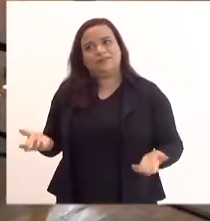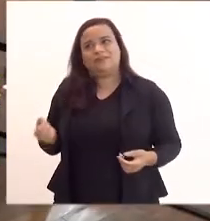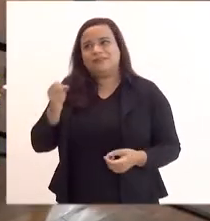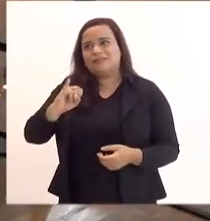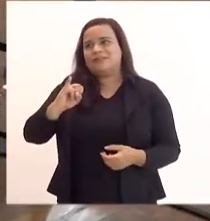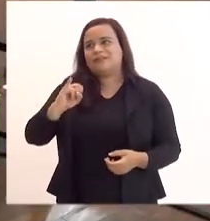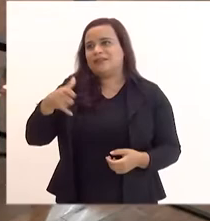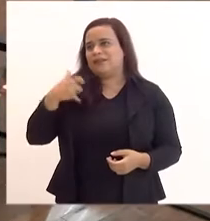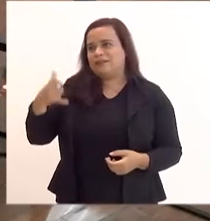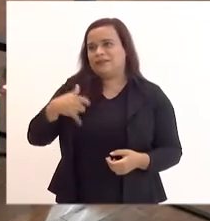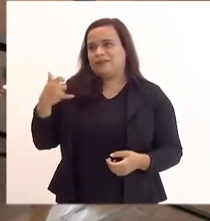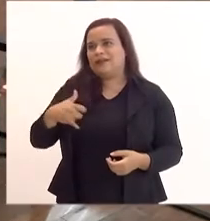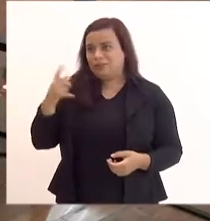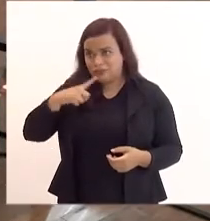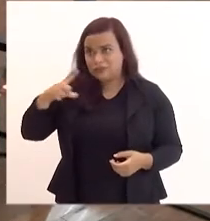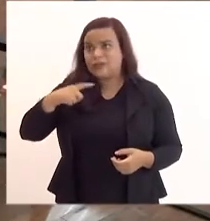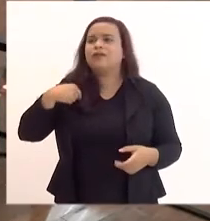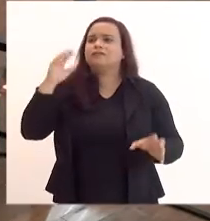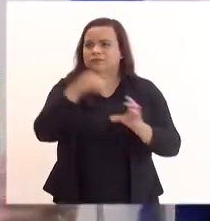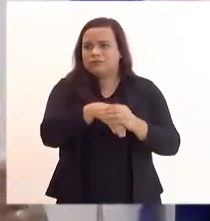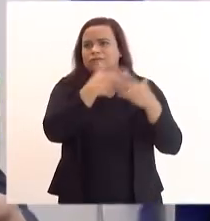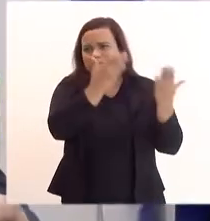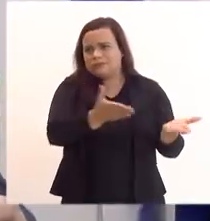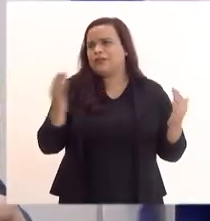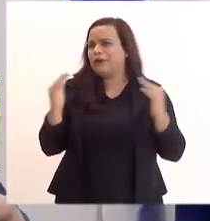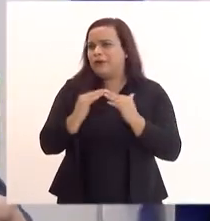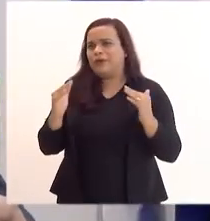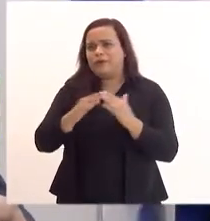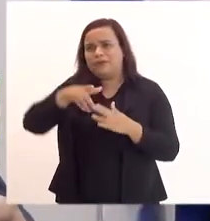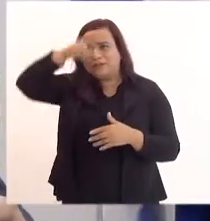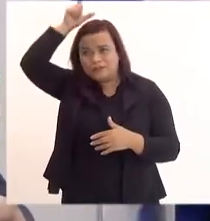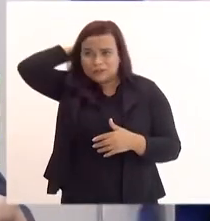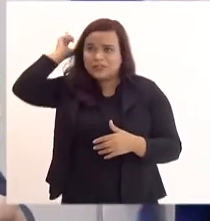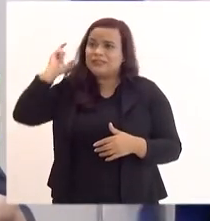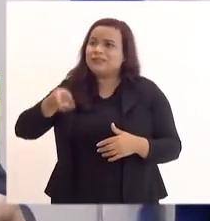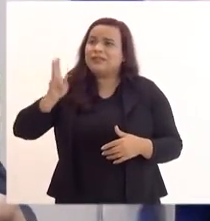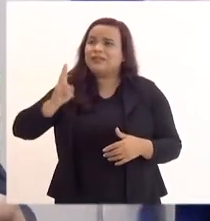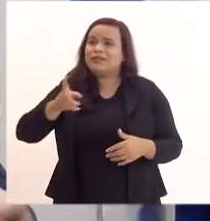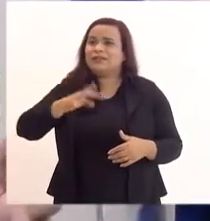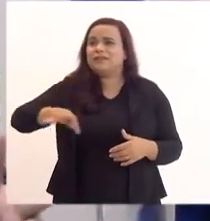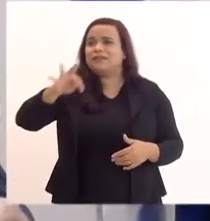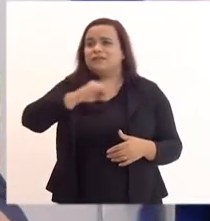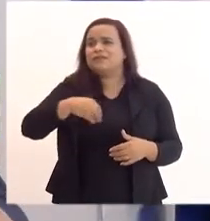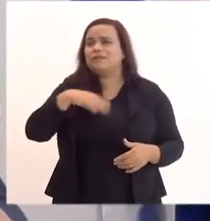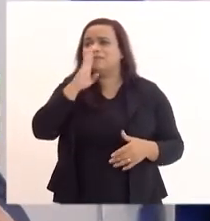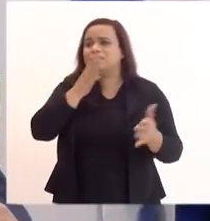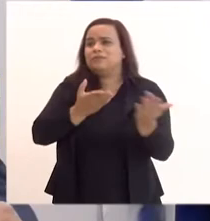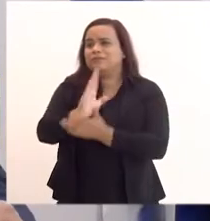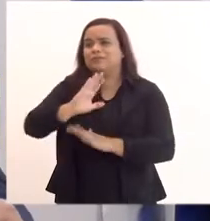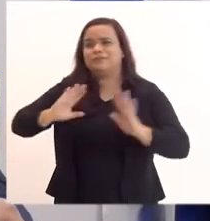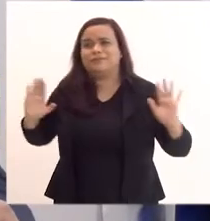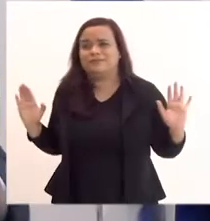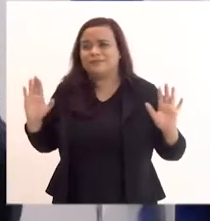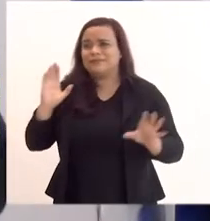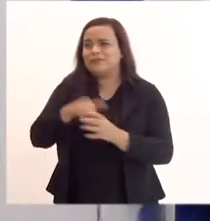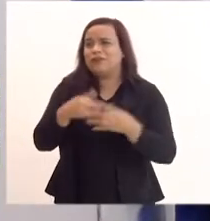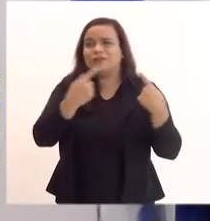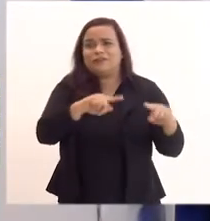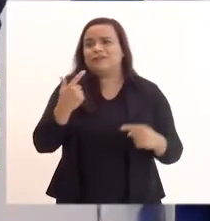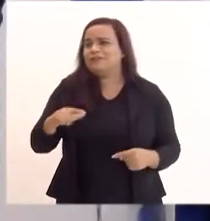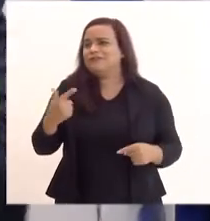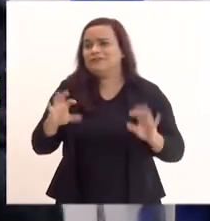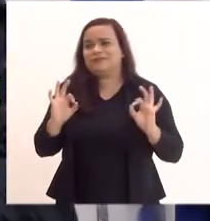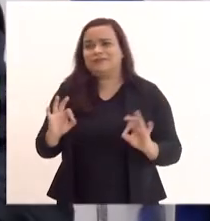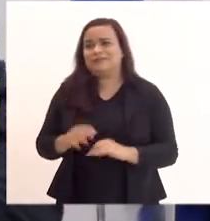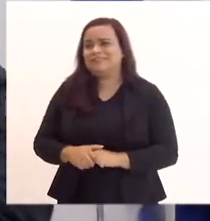eu também votaria. Alguém tem... Os que concordam, o voto do Luiz Paulo ia ser assim, os que permanecem como estão aprovados. Não ia ter voto